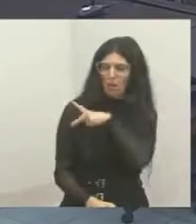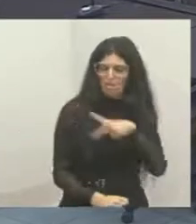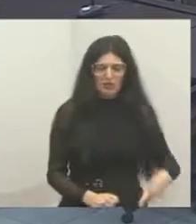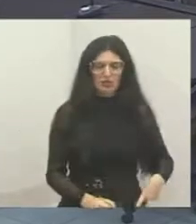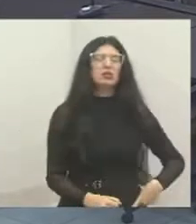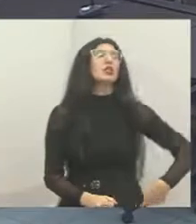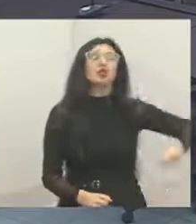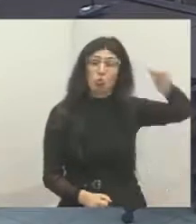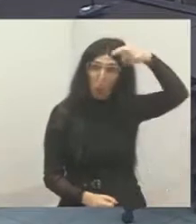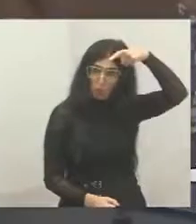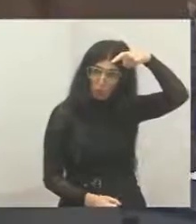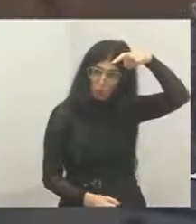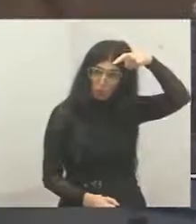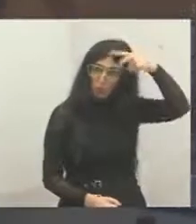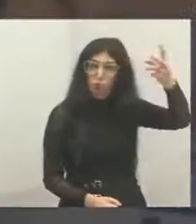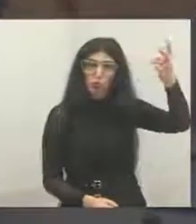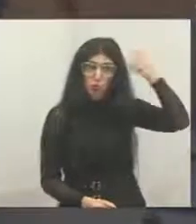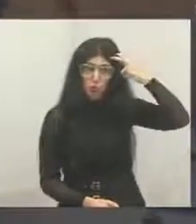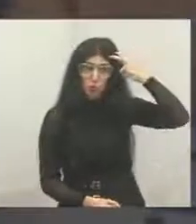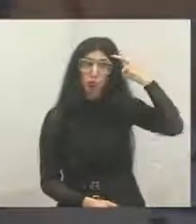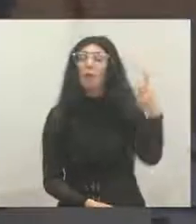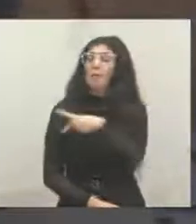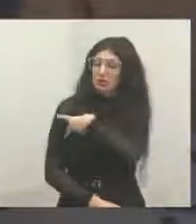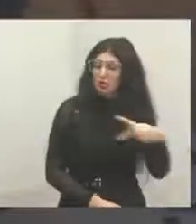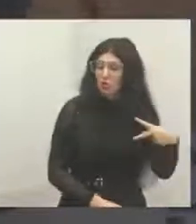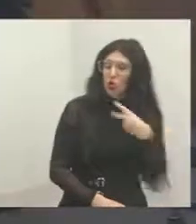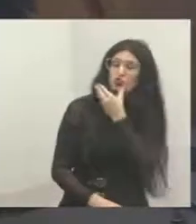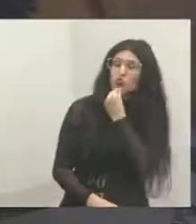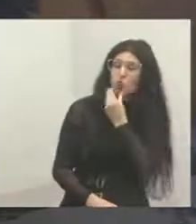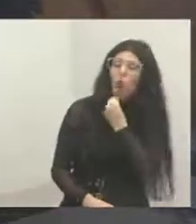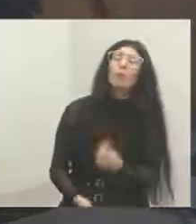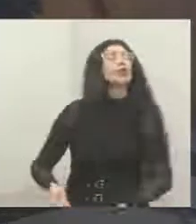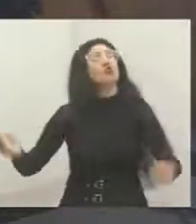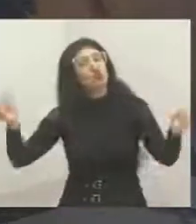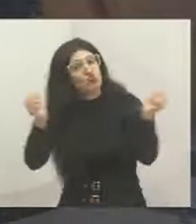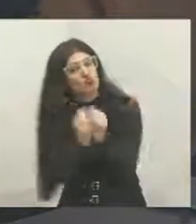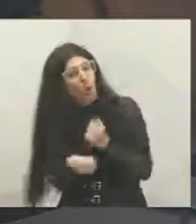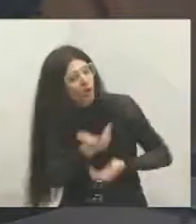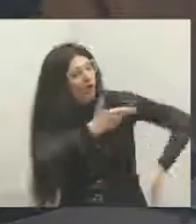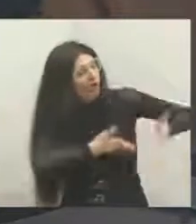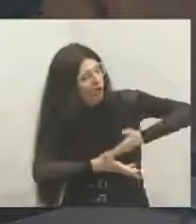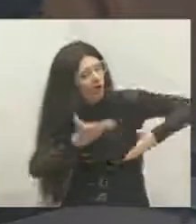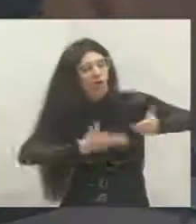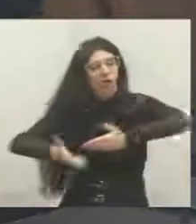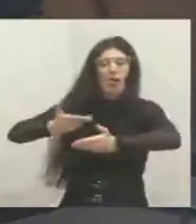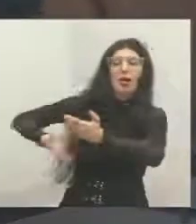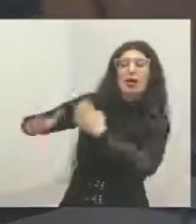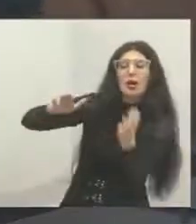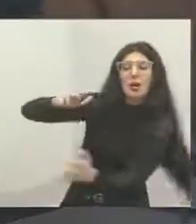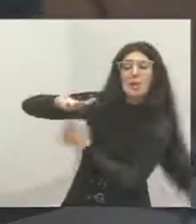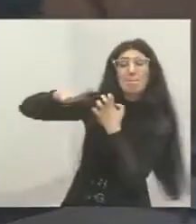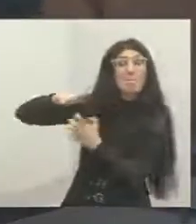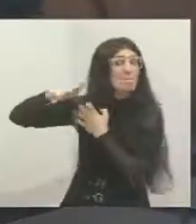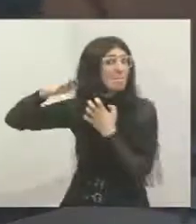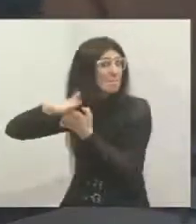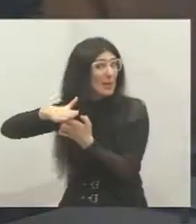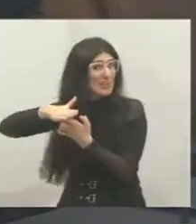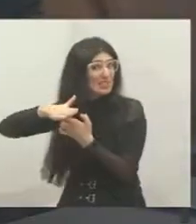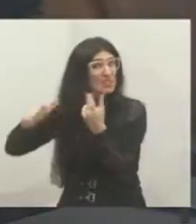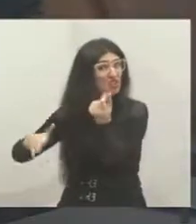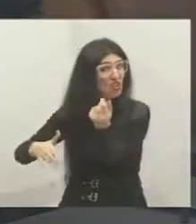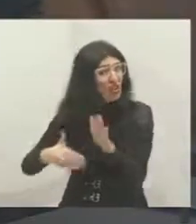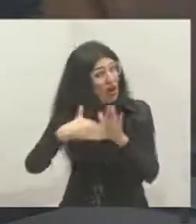Fundação Cultural, vai buscar diálogo junto às empresas. As empresas que vão financiar os